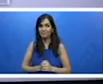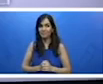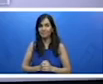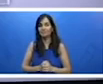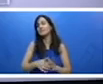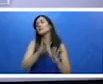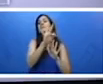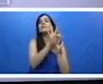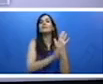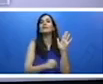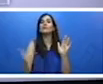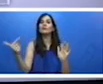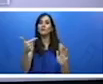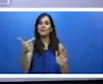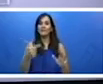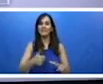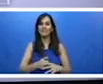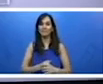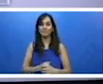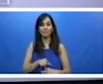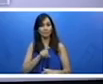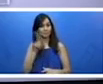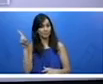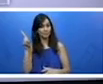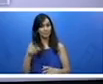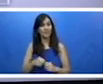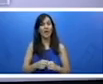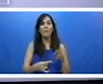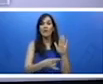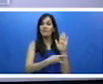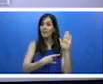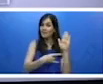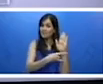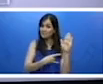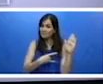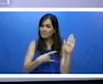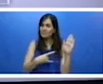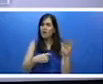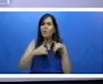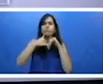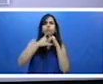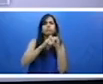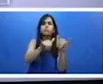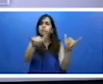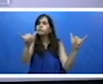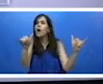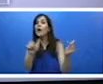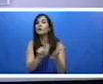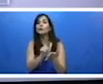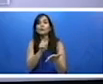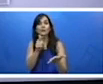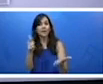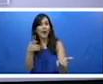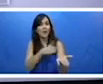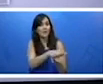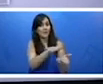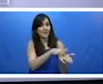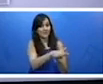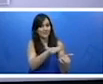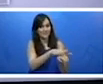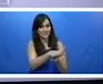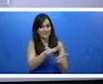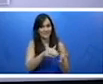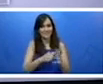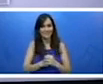Texto 2 agora. É uma resenha publicada em jornal impresso de